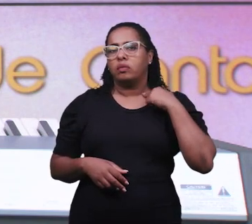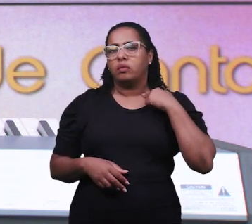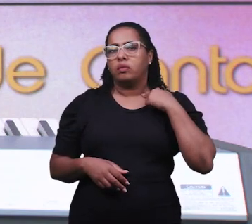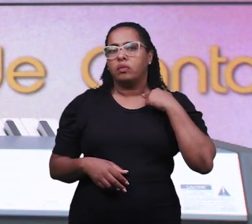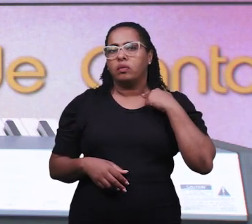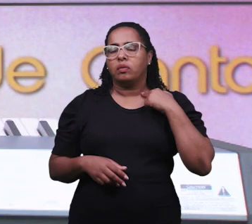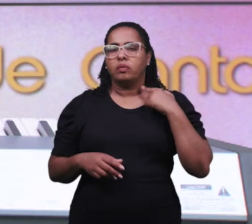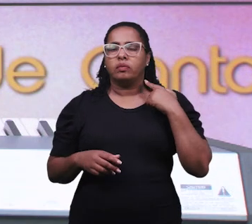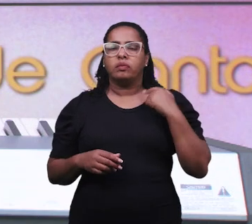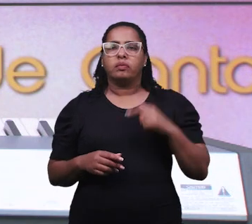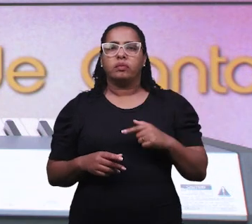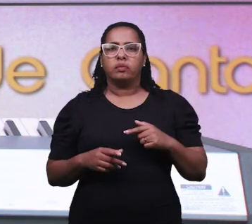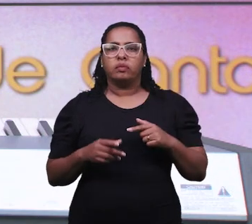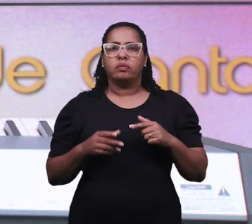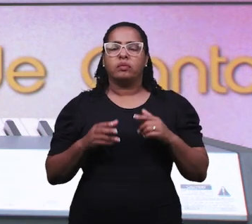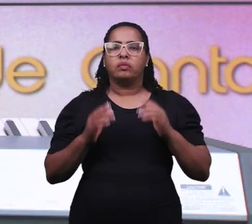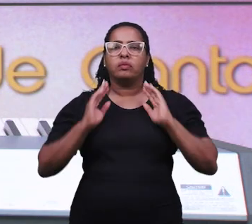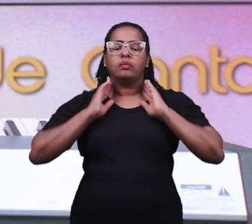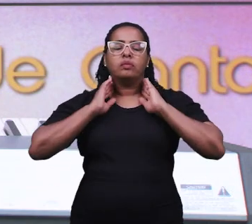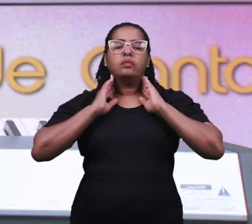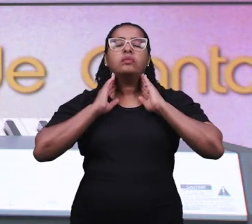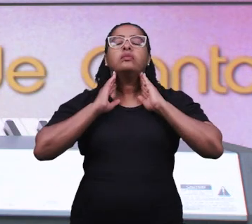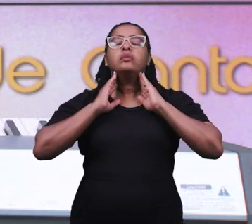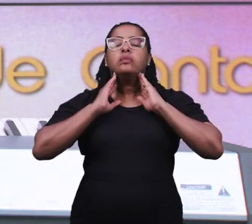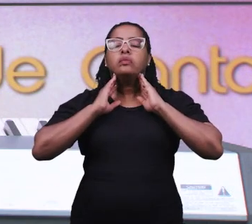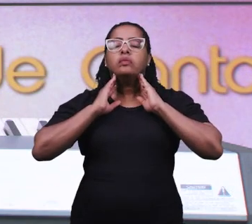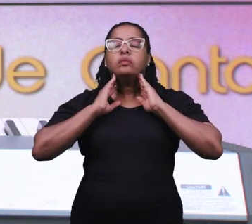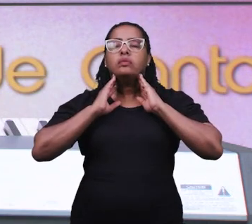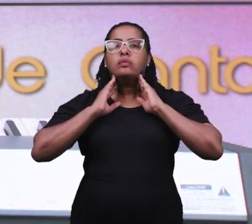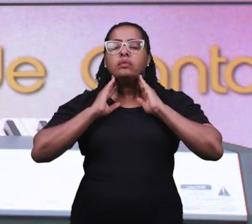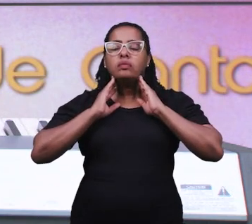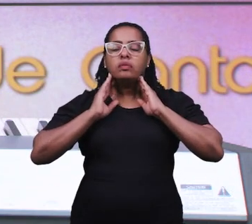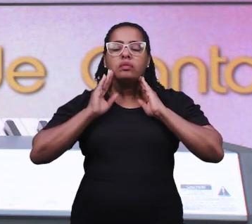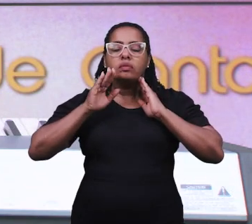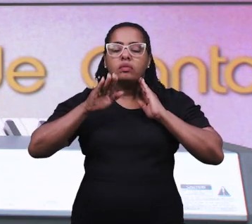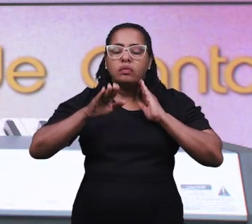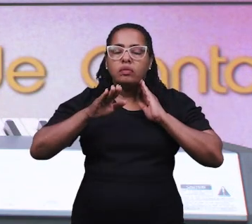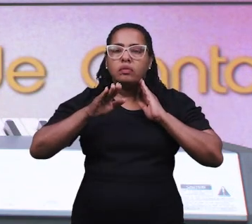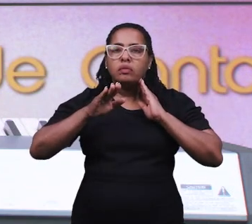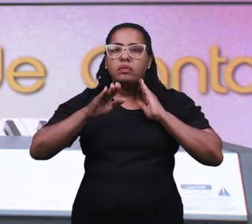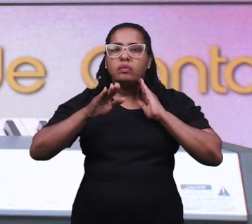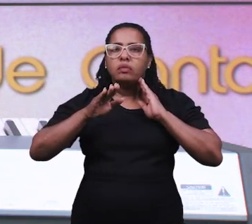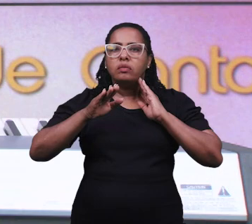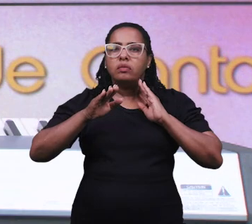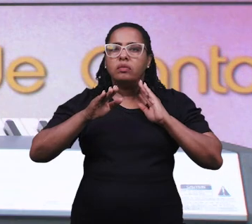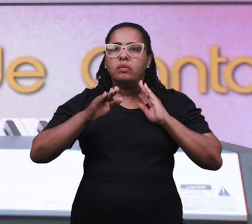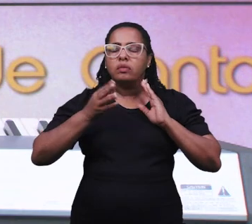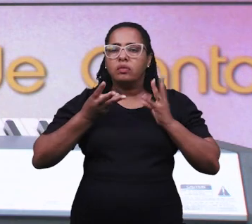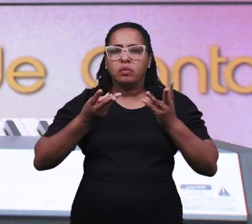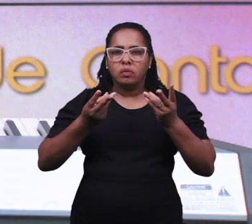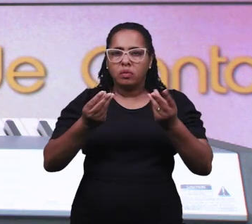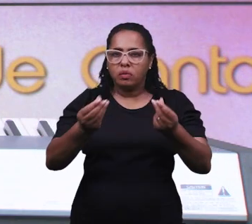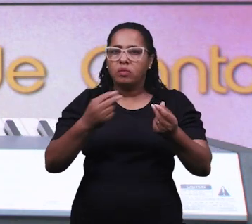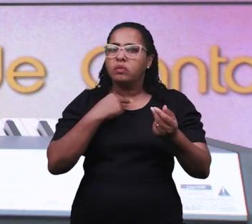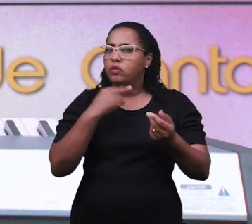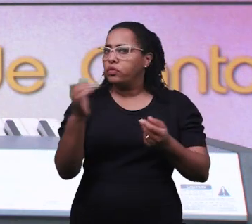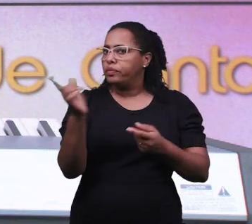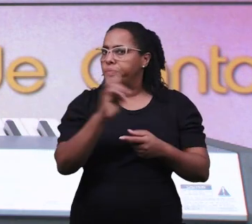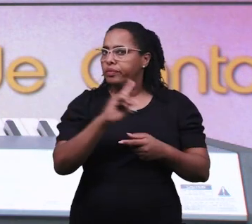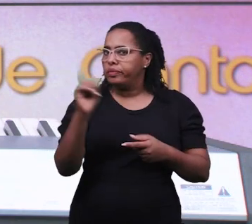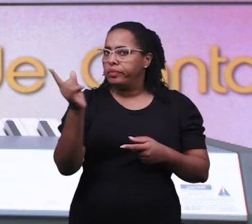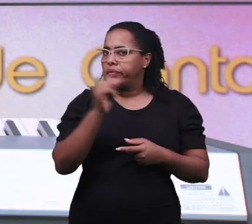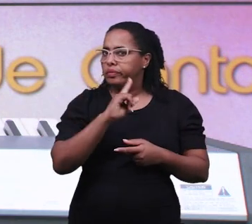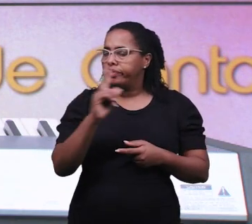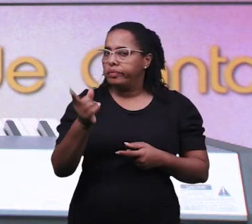posição de inclinar o pescoço e a cabeça para frente não vai te trazer qualidade sonora. Muito